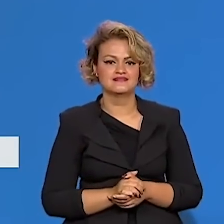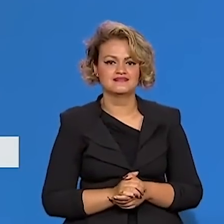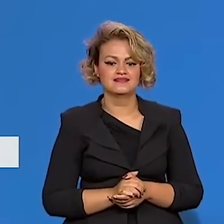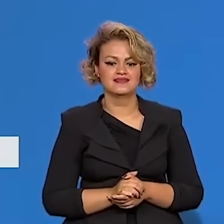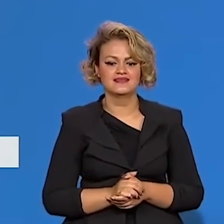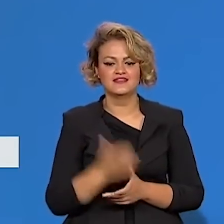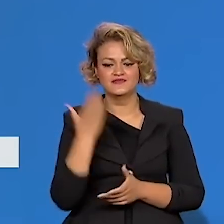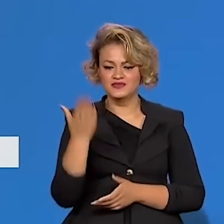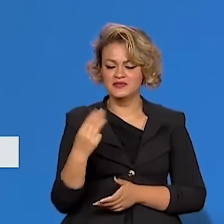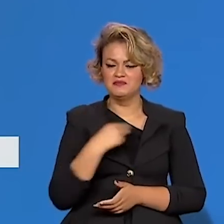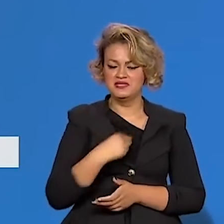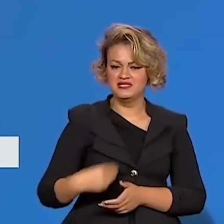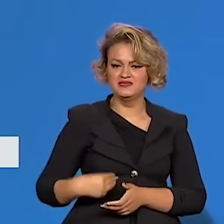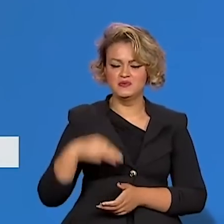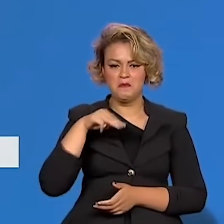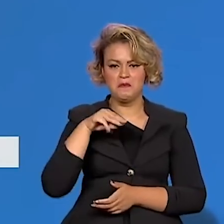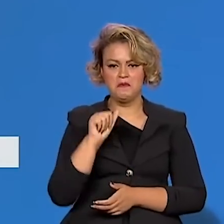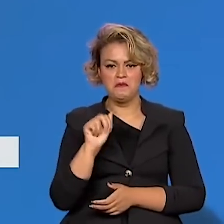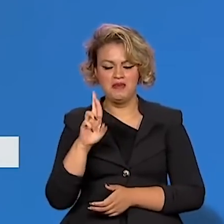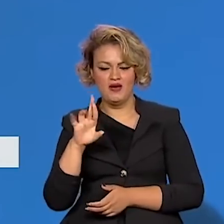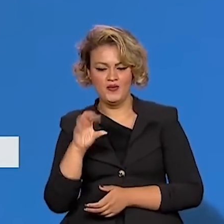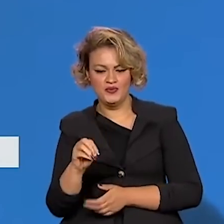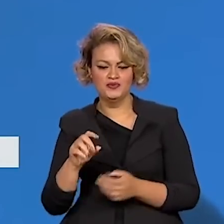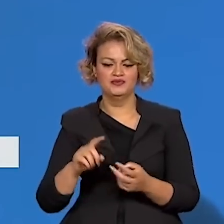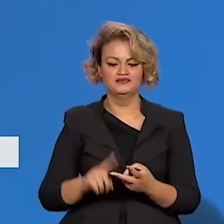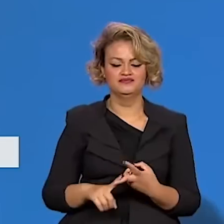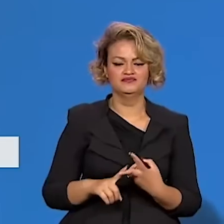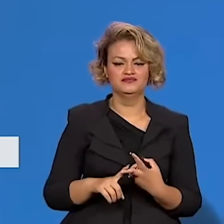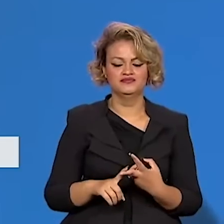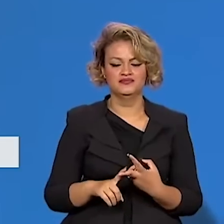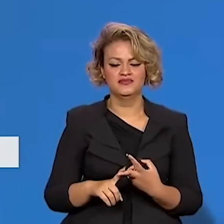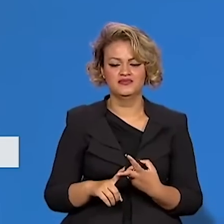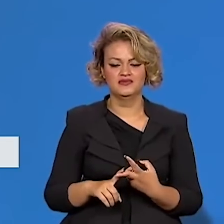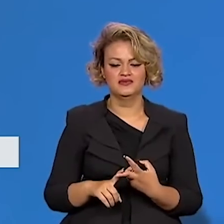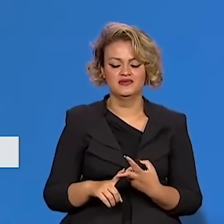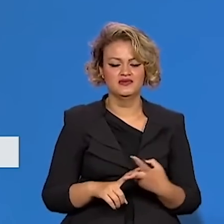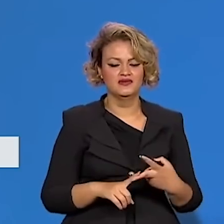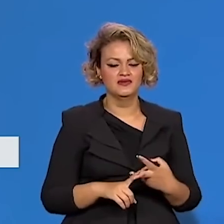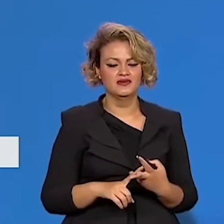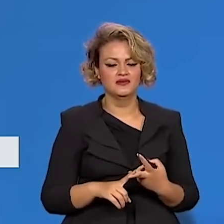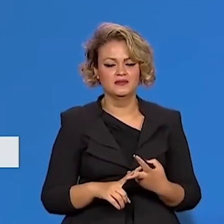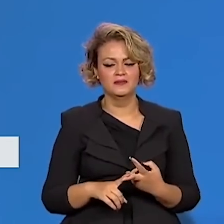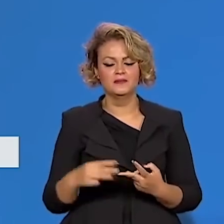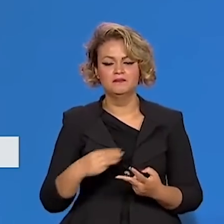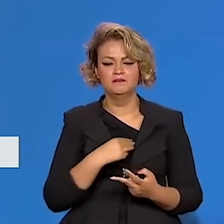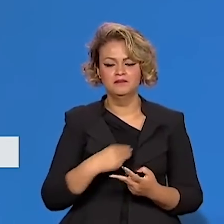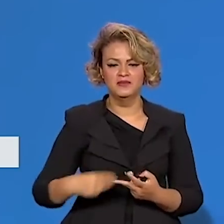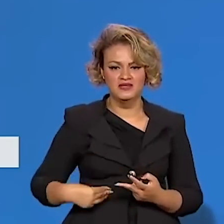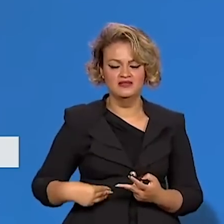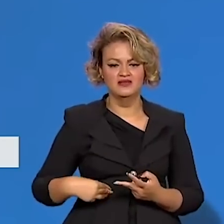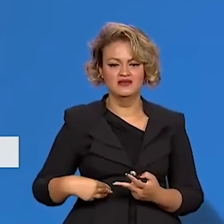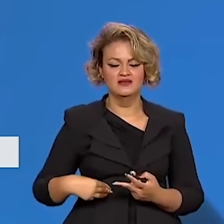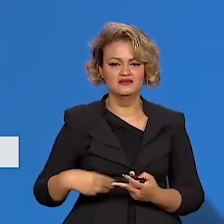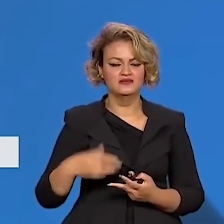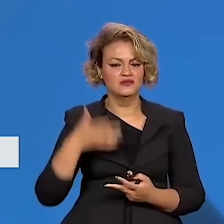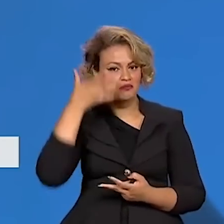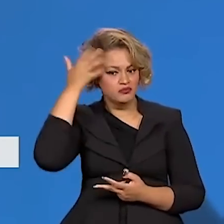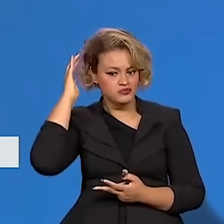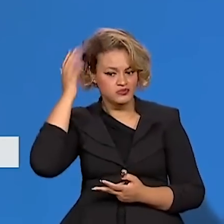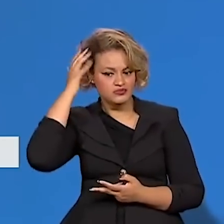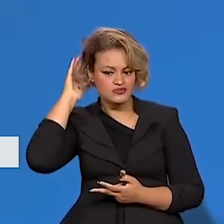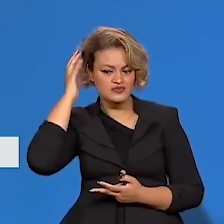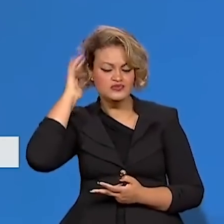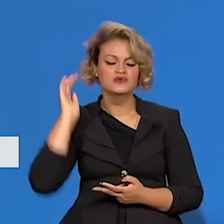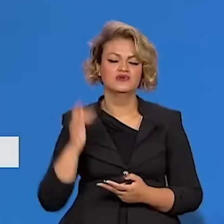querido Ministro Mauro Vieira do Brasil José murcio ministro da Defesa